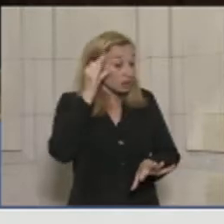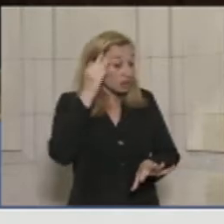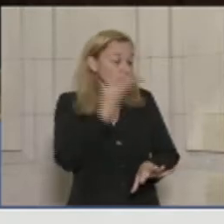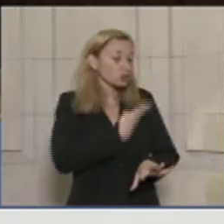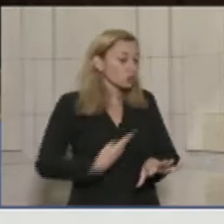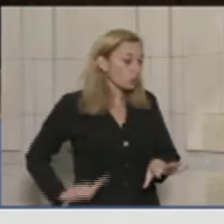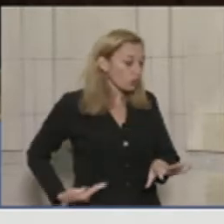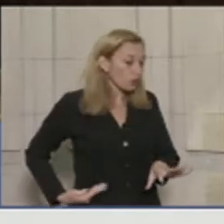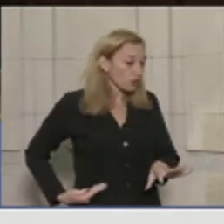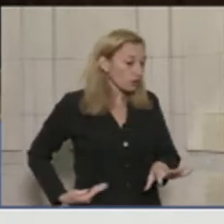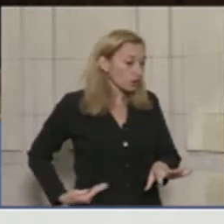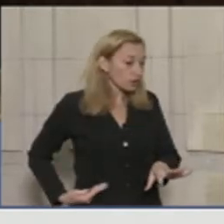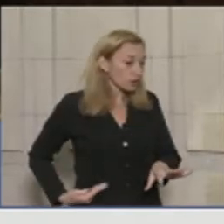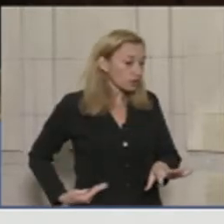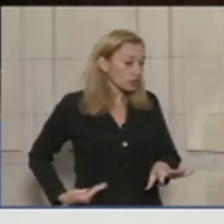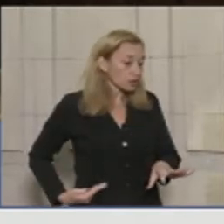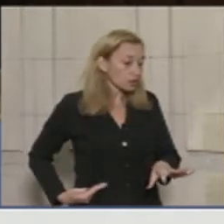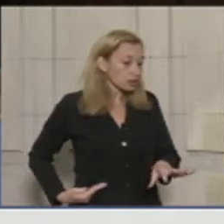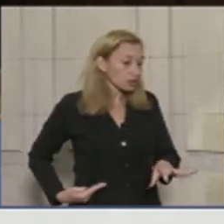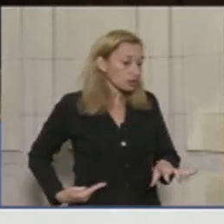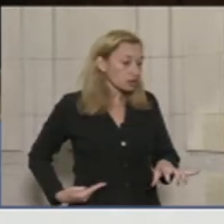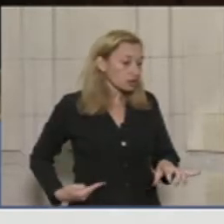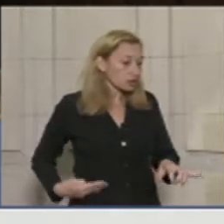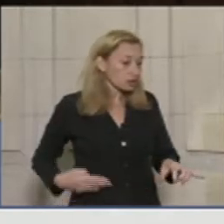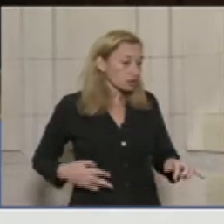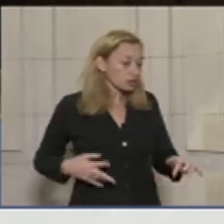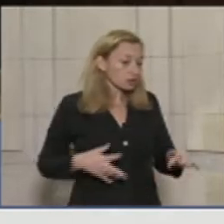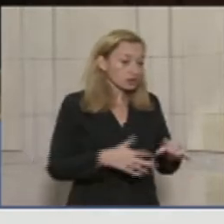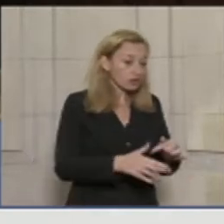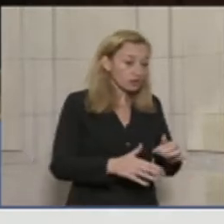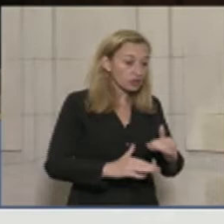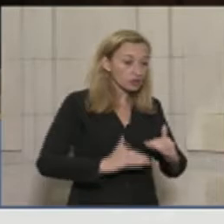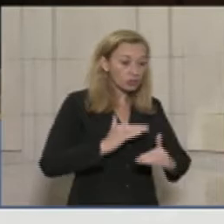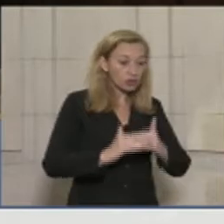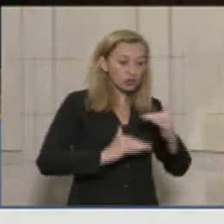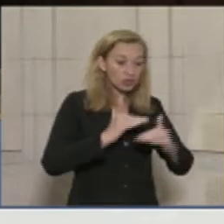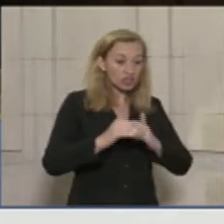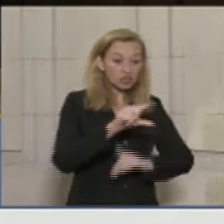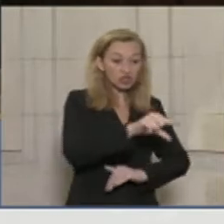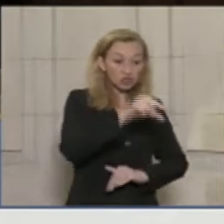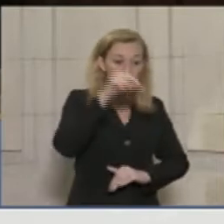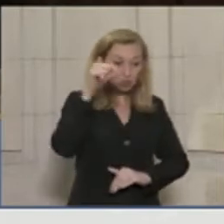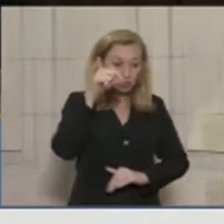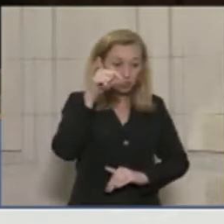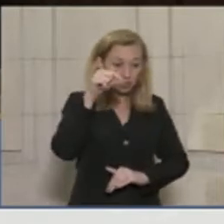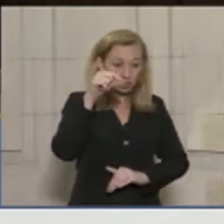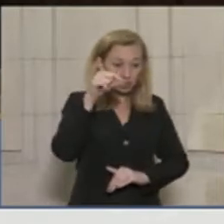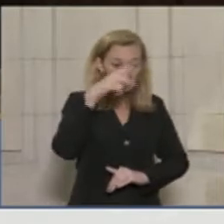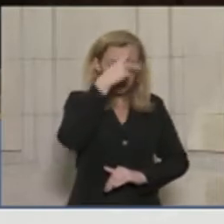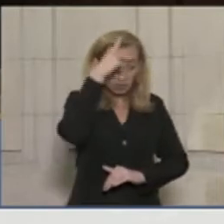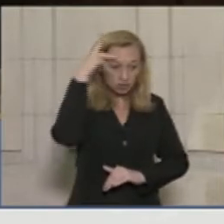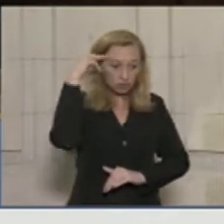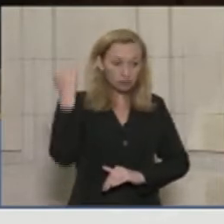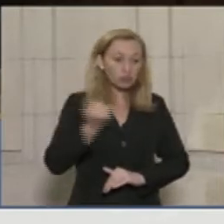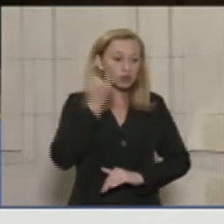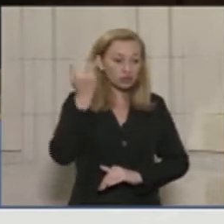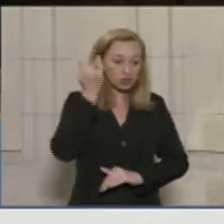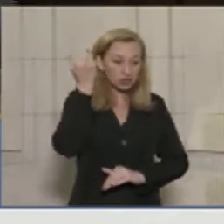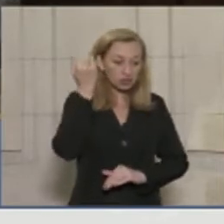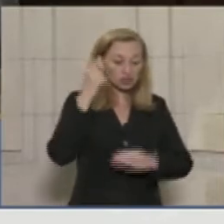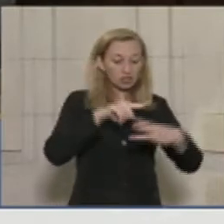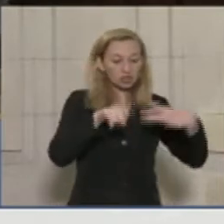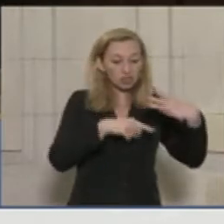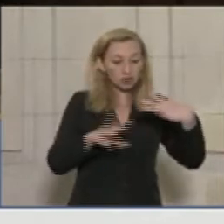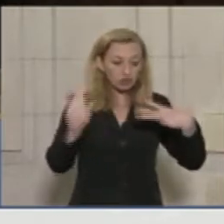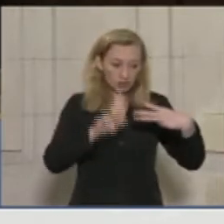de interferir no processo de escolha de reitores das universidades estaduais. Eis que surge uma mensagem